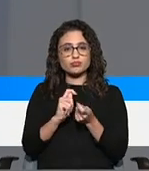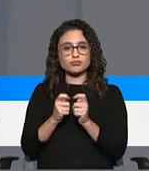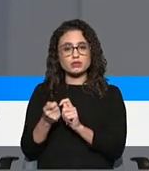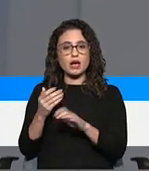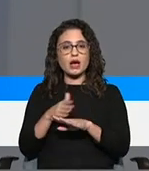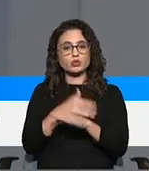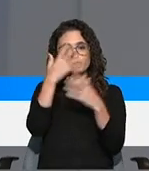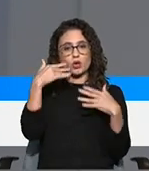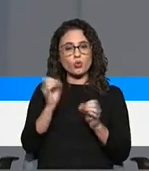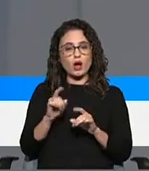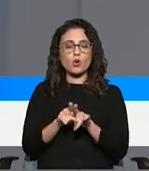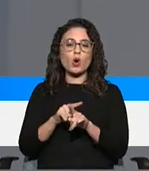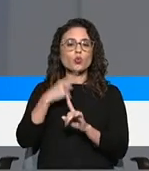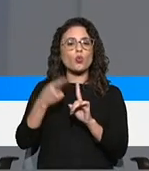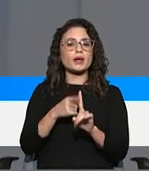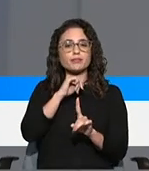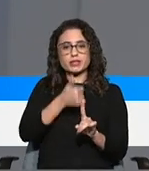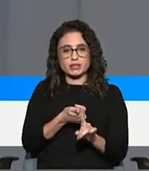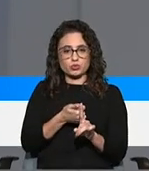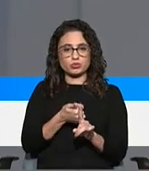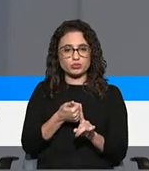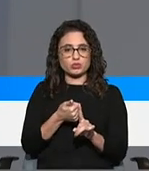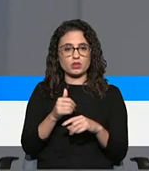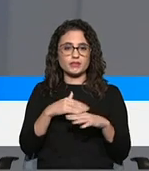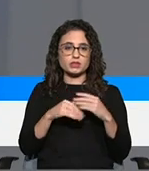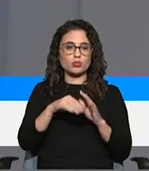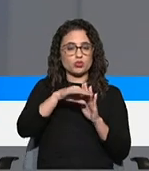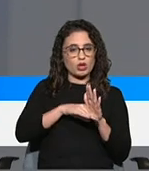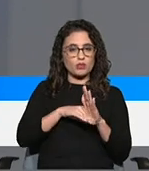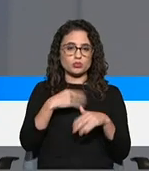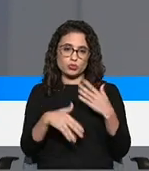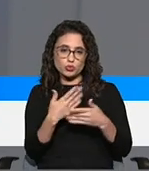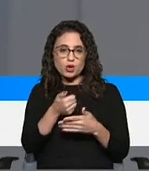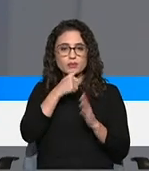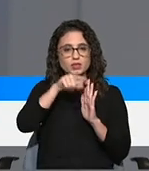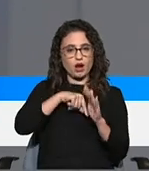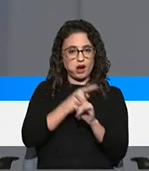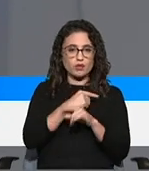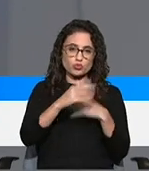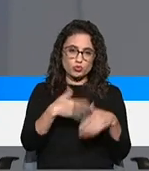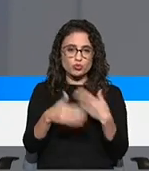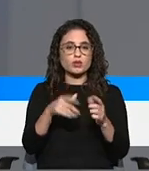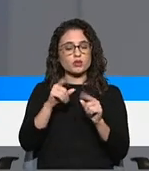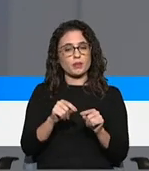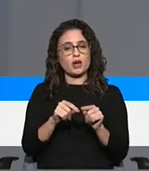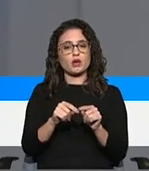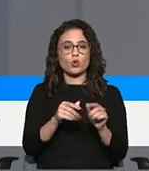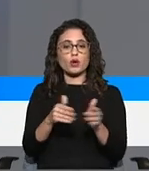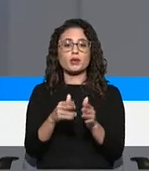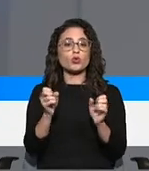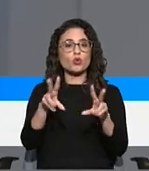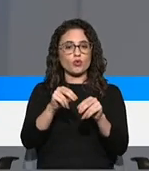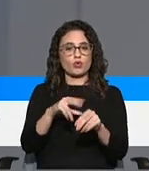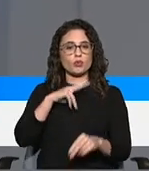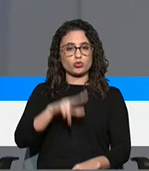portanto é um ano perdido na execução de dos programas das medidas e acima de tudo de um novo R para Portugal que